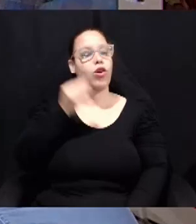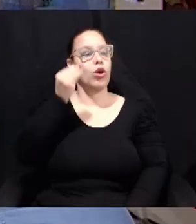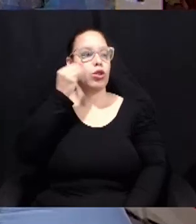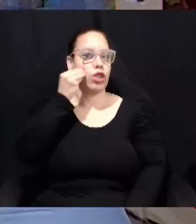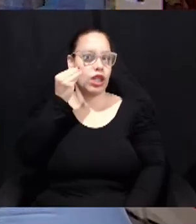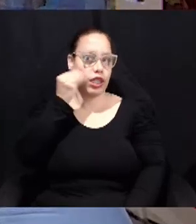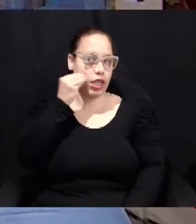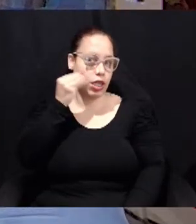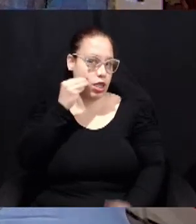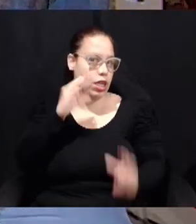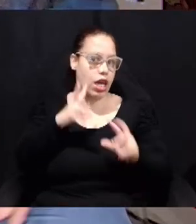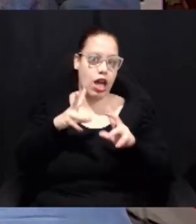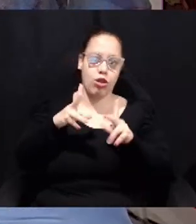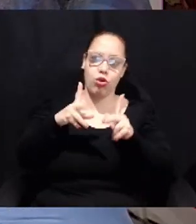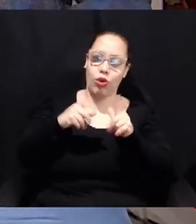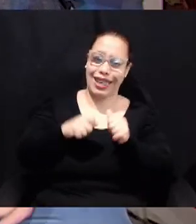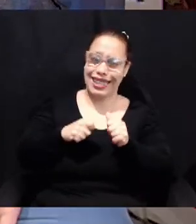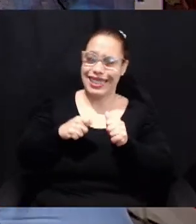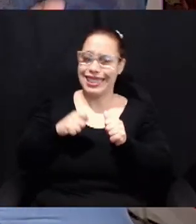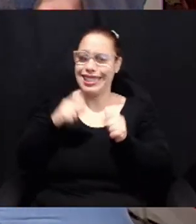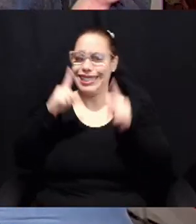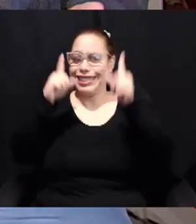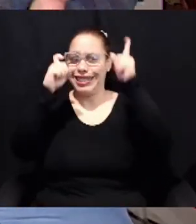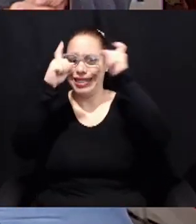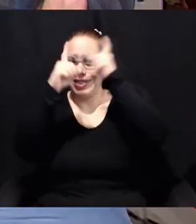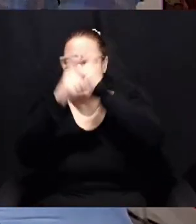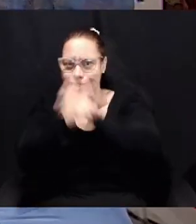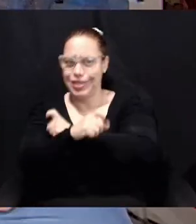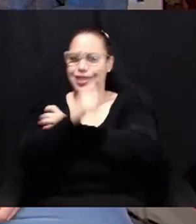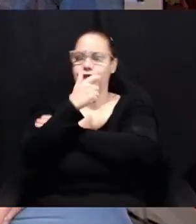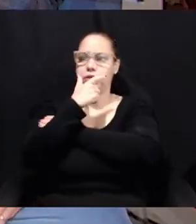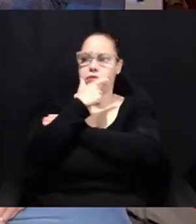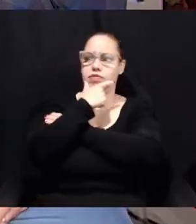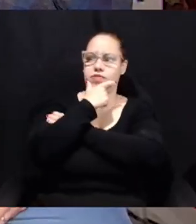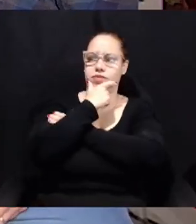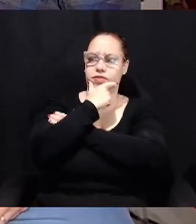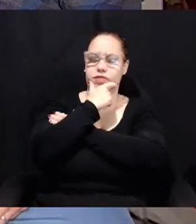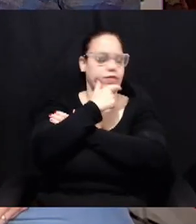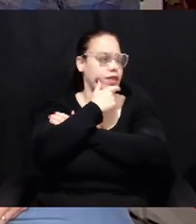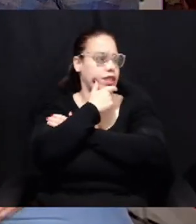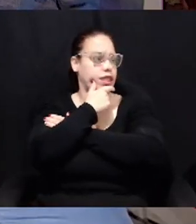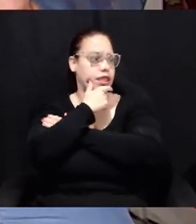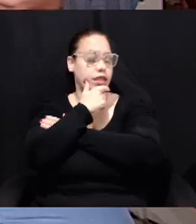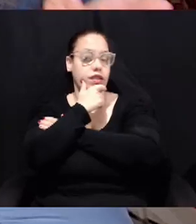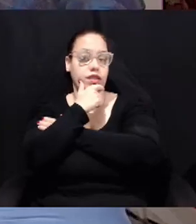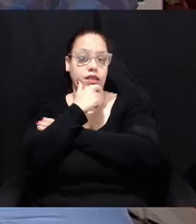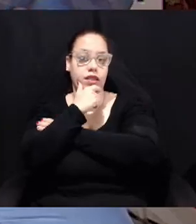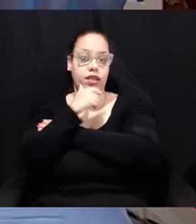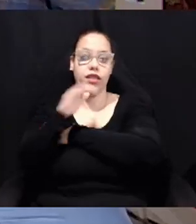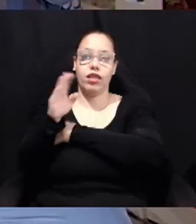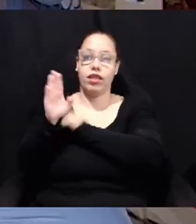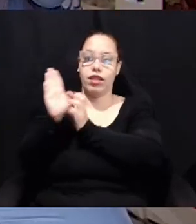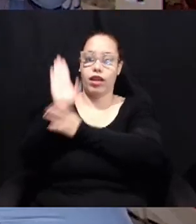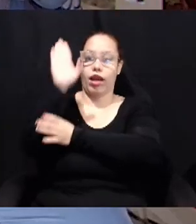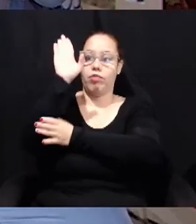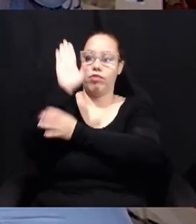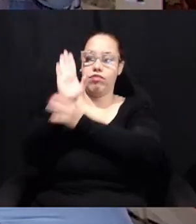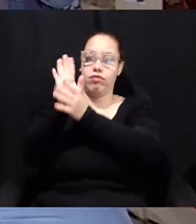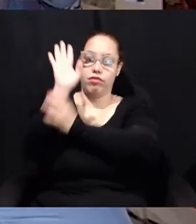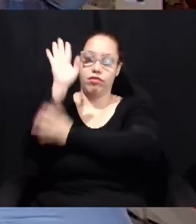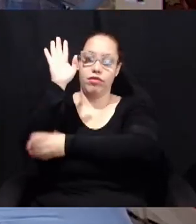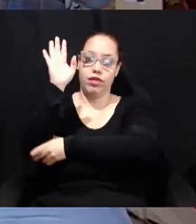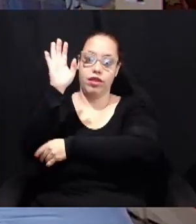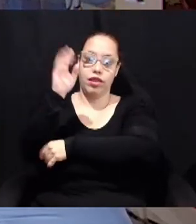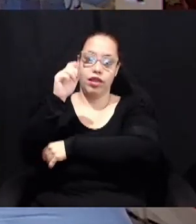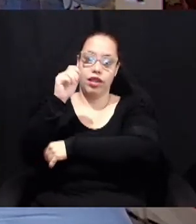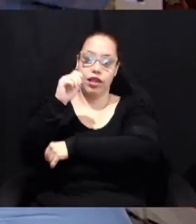testes muito rigorosos. Então, de vez em quando a gente se depara com a bonequinha com a mão para cima, é para a criança não